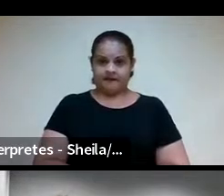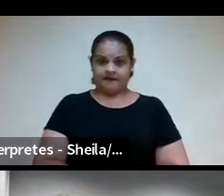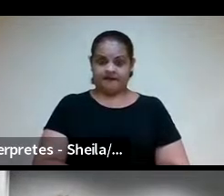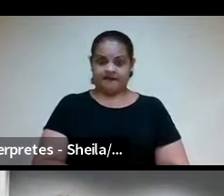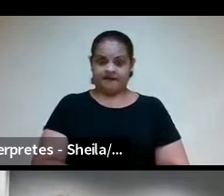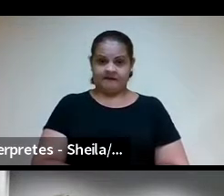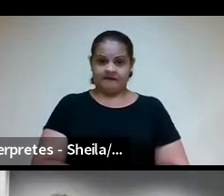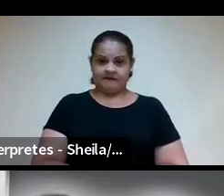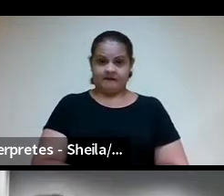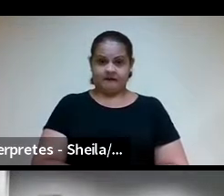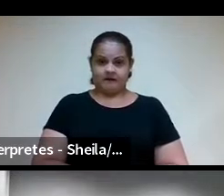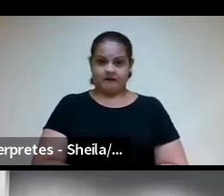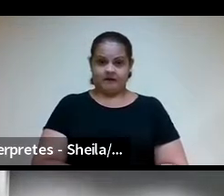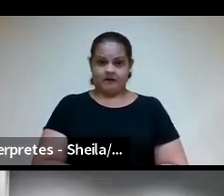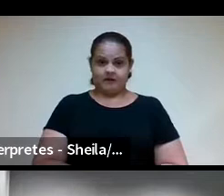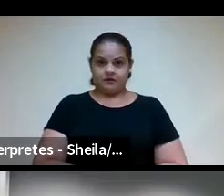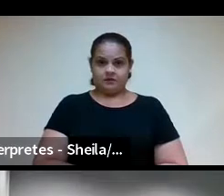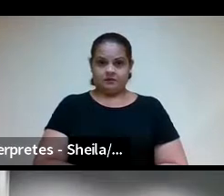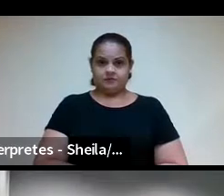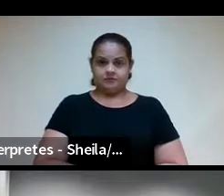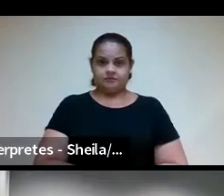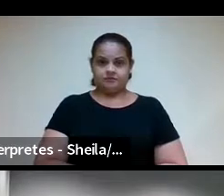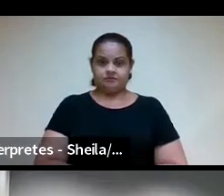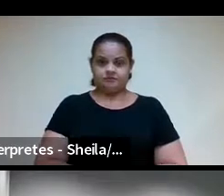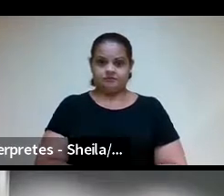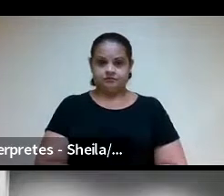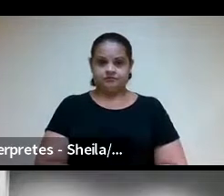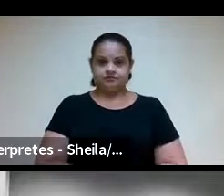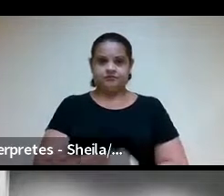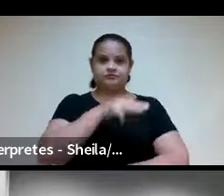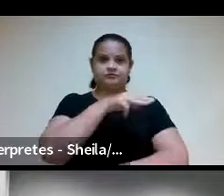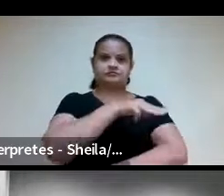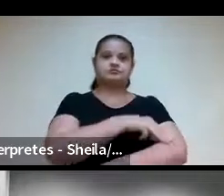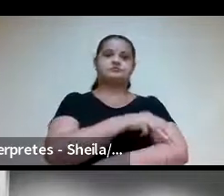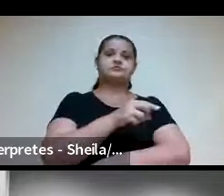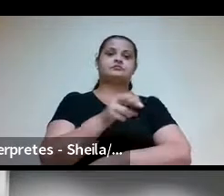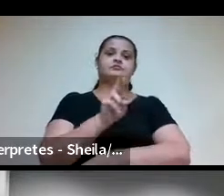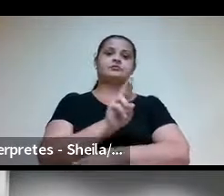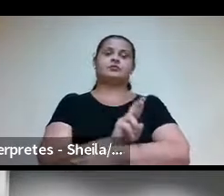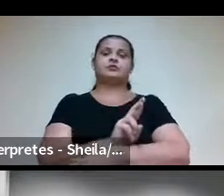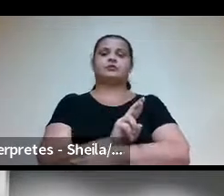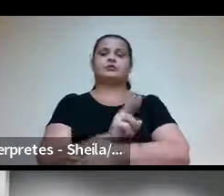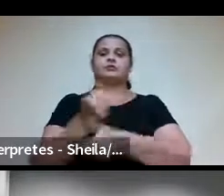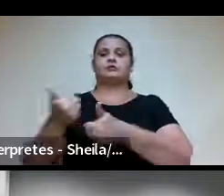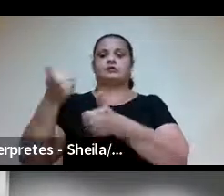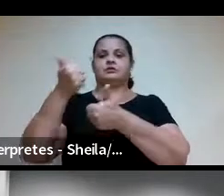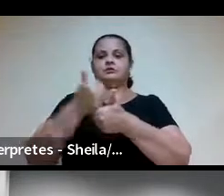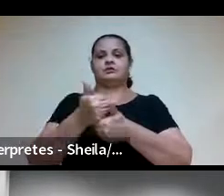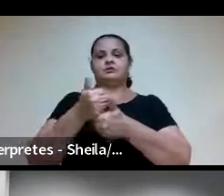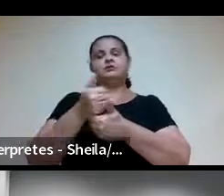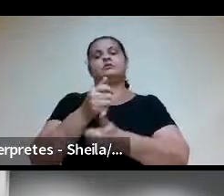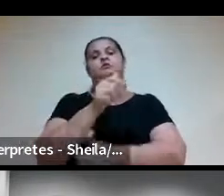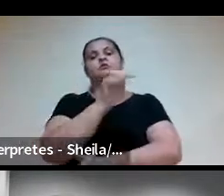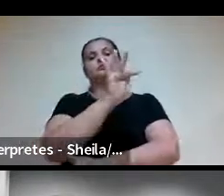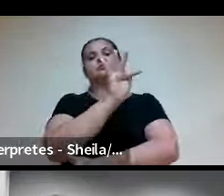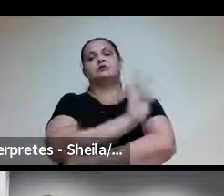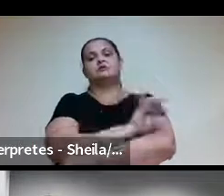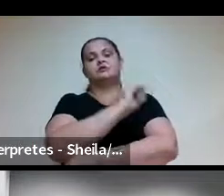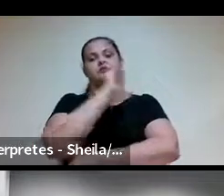presente. Já está na sala, desembargador. Não avistei o rosto do doutor Marcelo Rocha ainda hoje. Desembargador Cláudio.